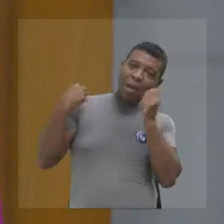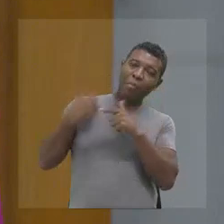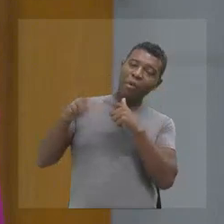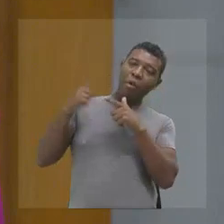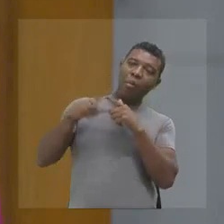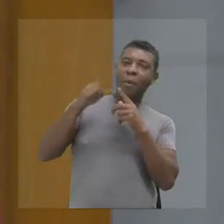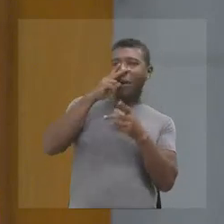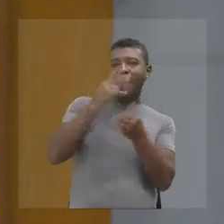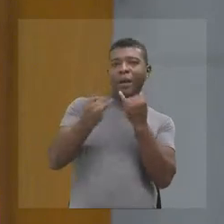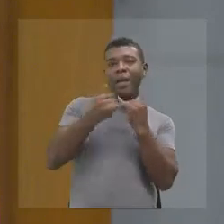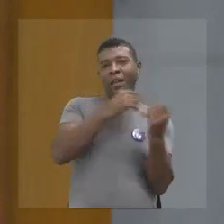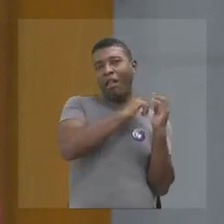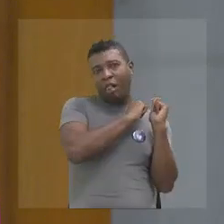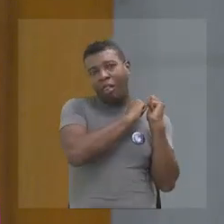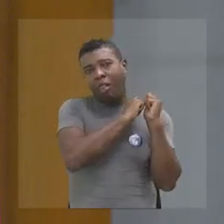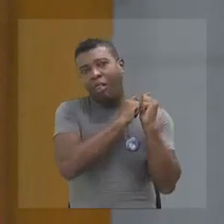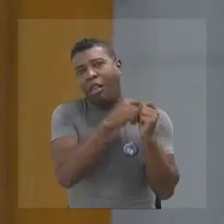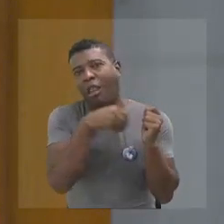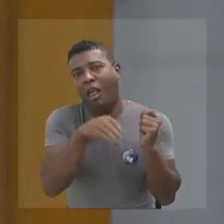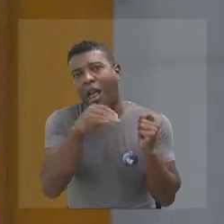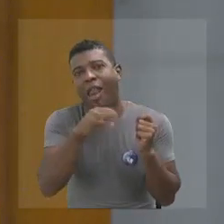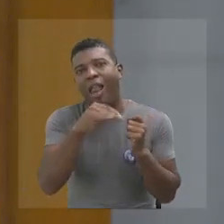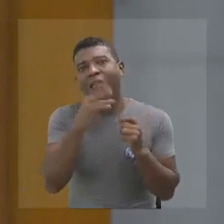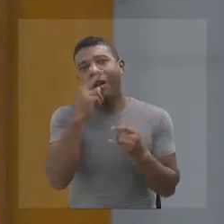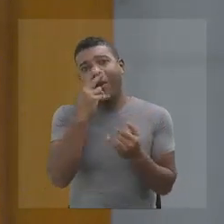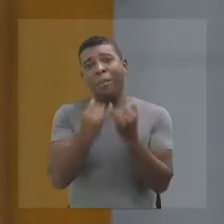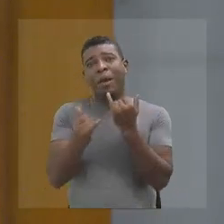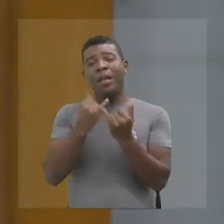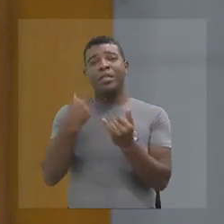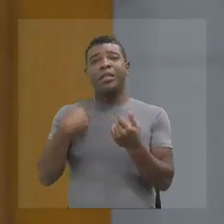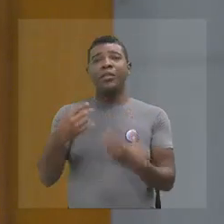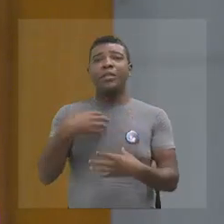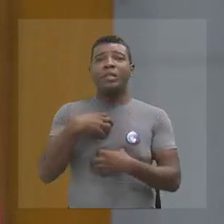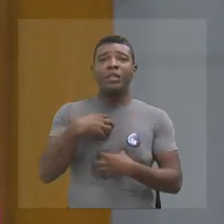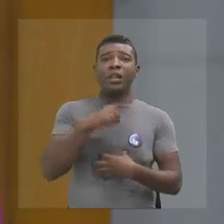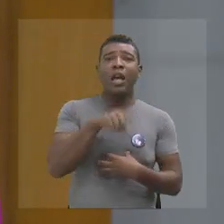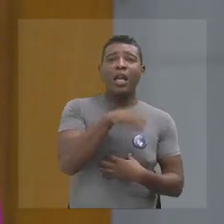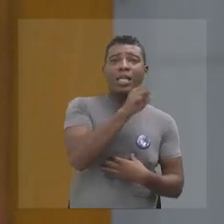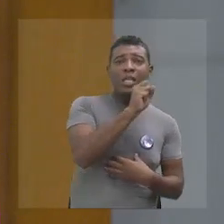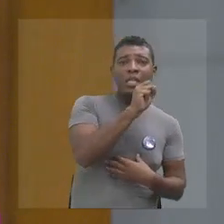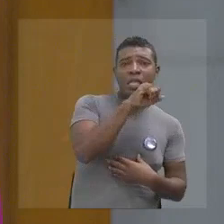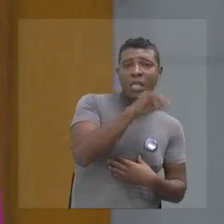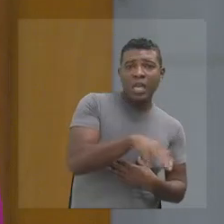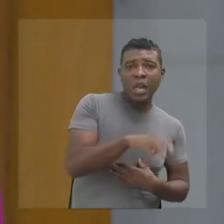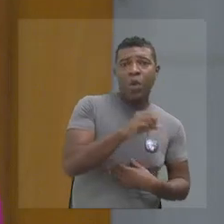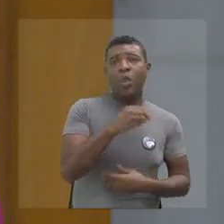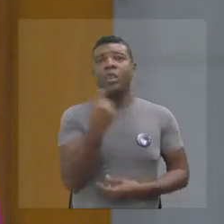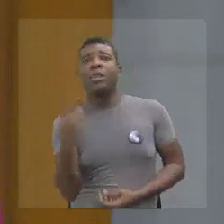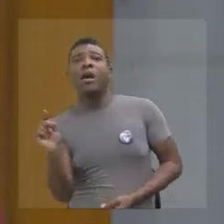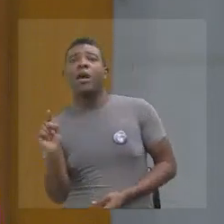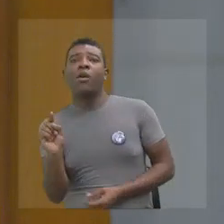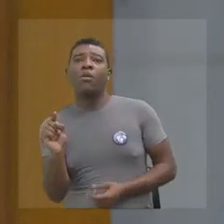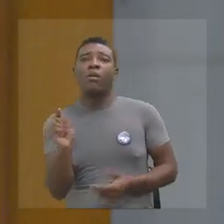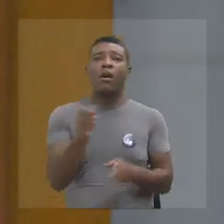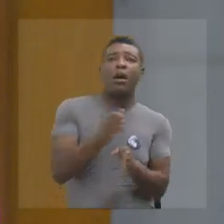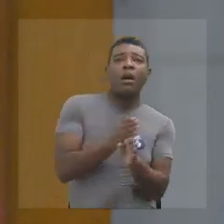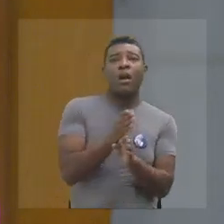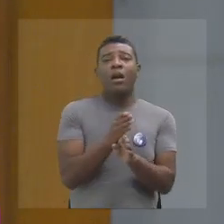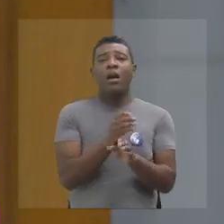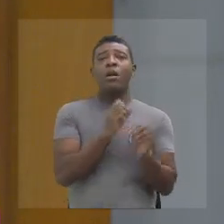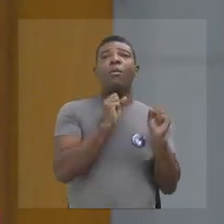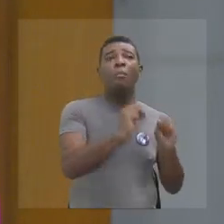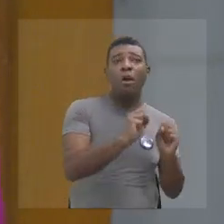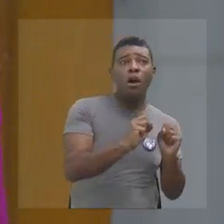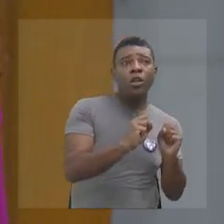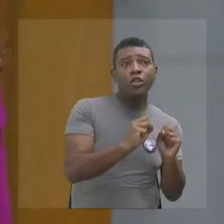é como se tivesse para mim eu falo que é sim ou não esse negócio de meio termo é muito ruim pode pode não pode